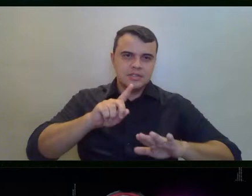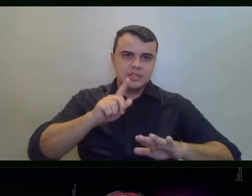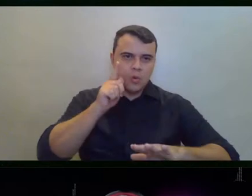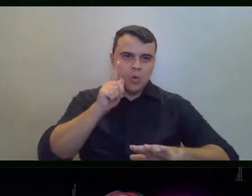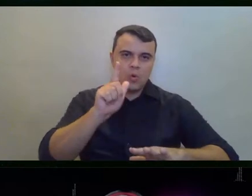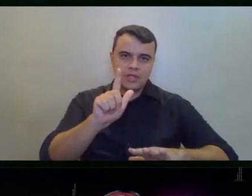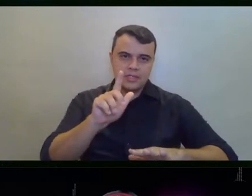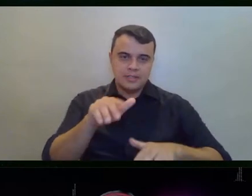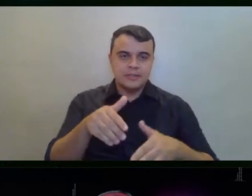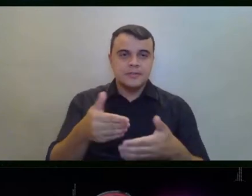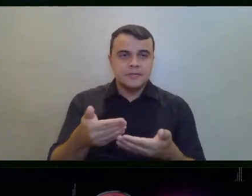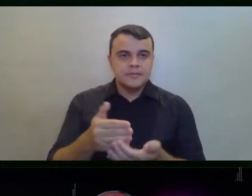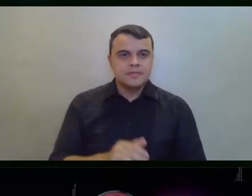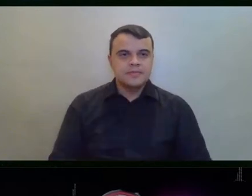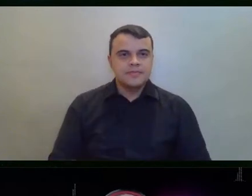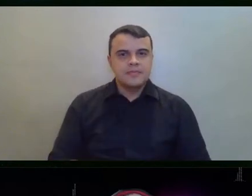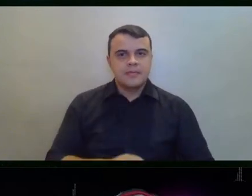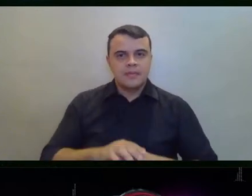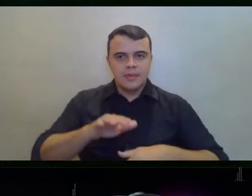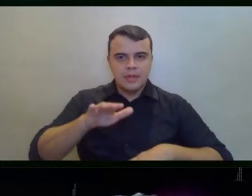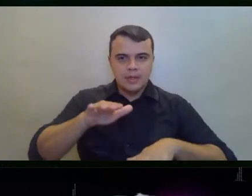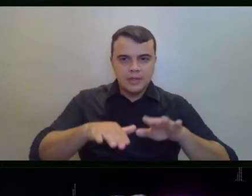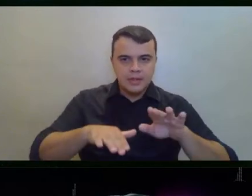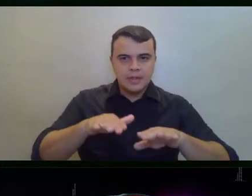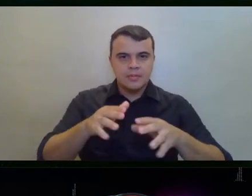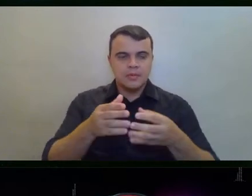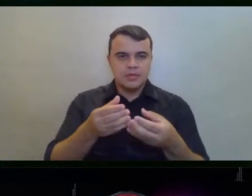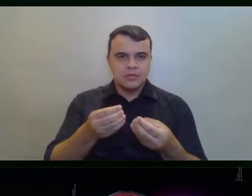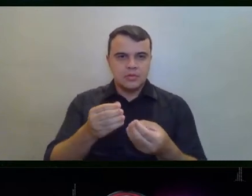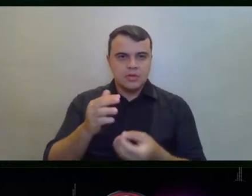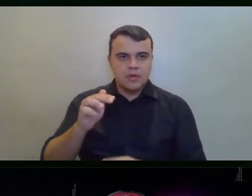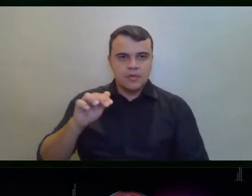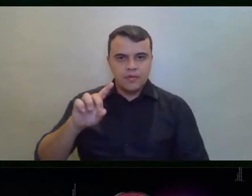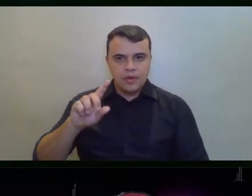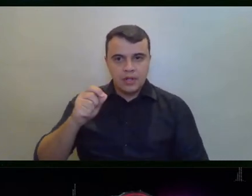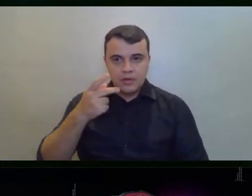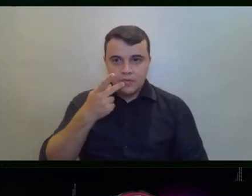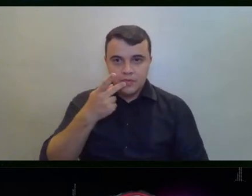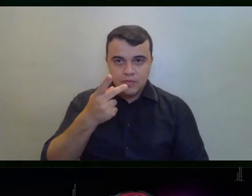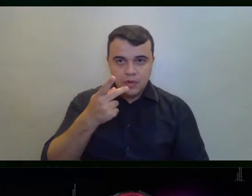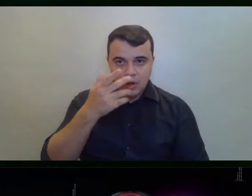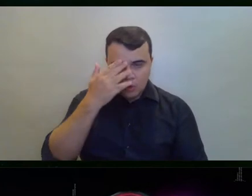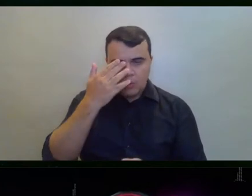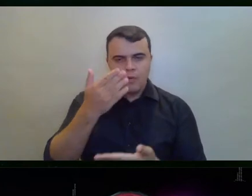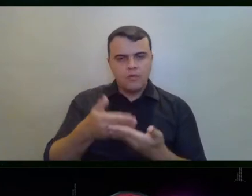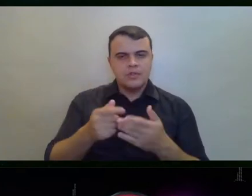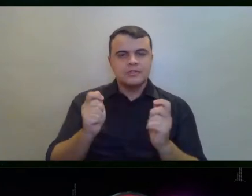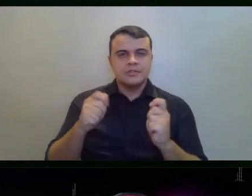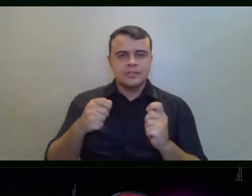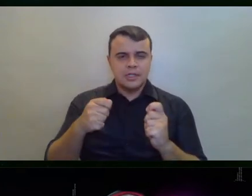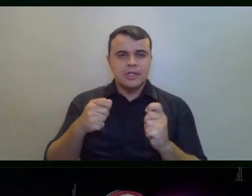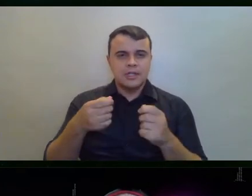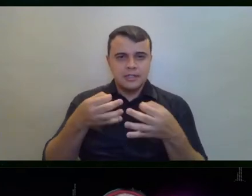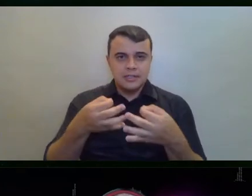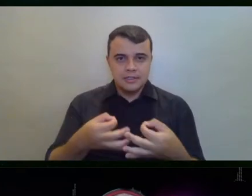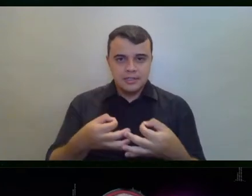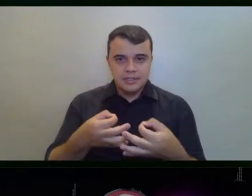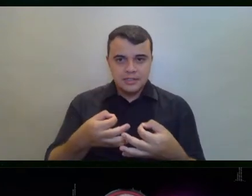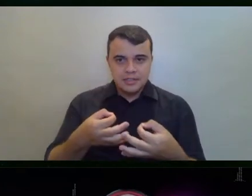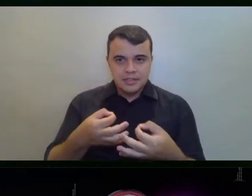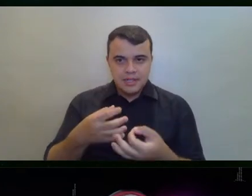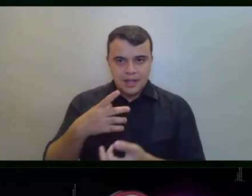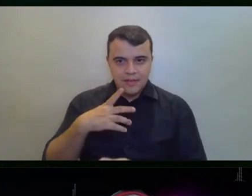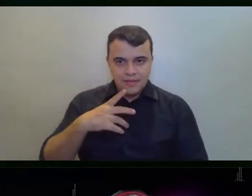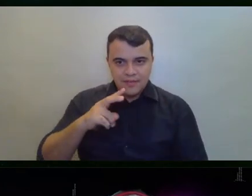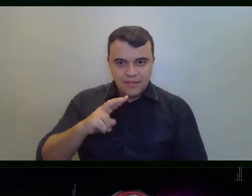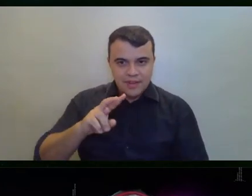Então depende de muito né o Fernando ele até colocou assim ó confia que vai dar vdc eu acho que é vai dar certo porque